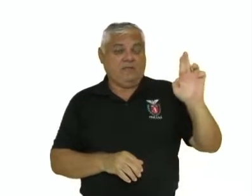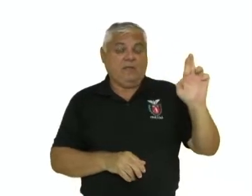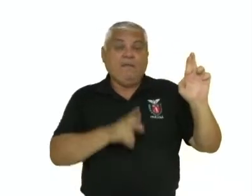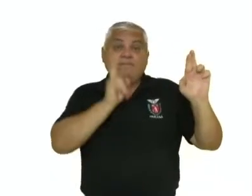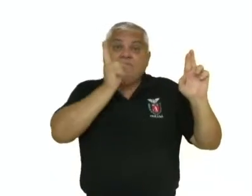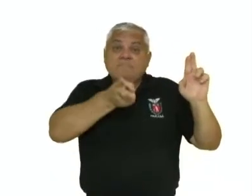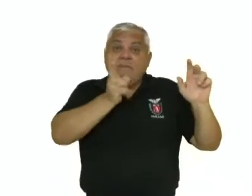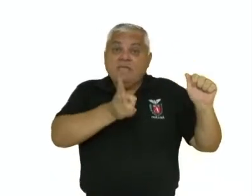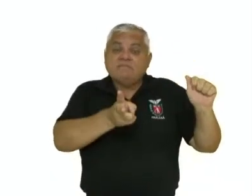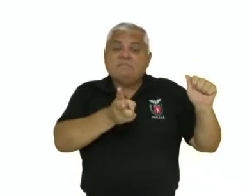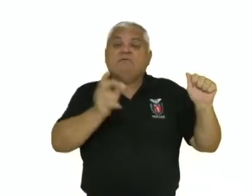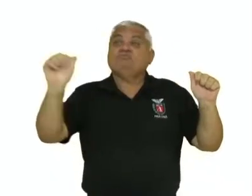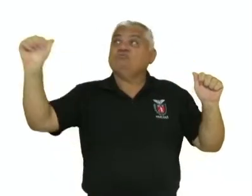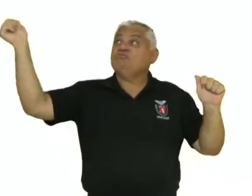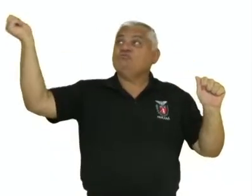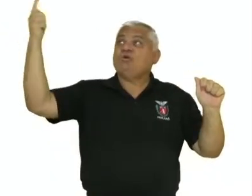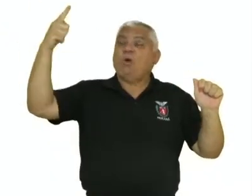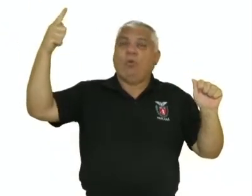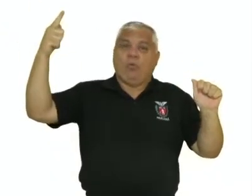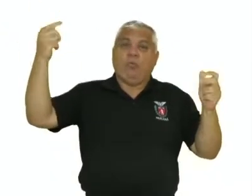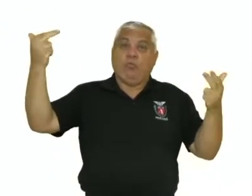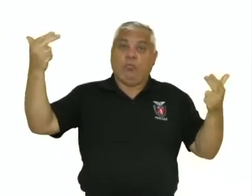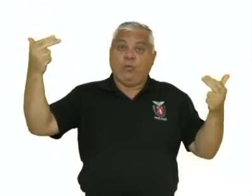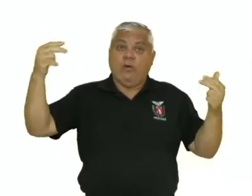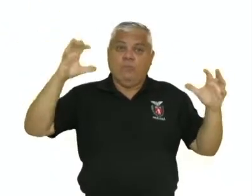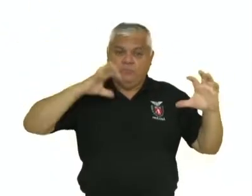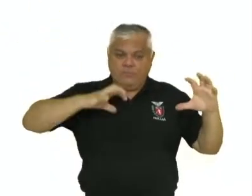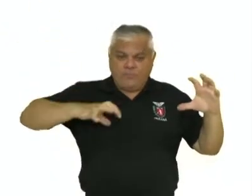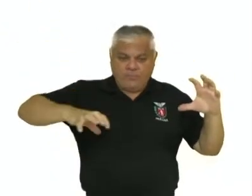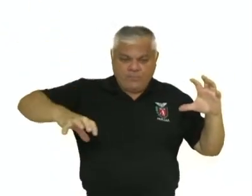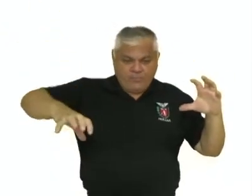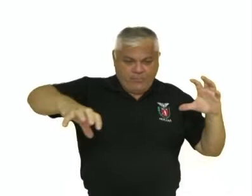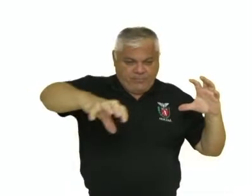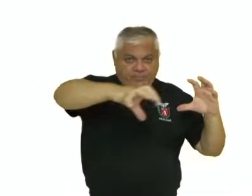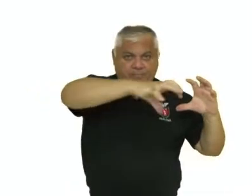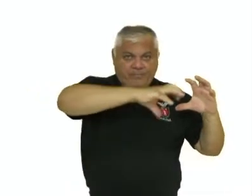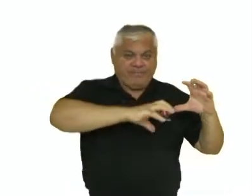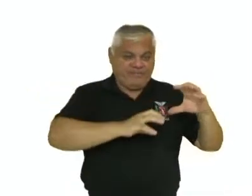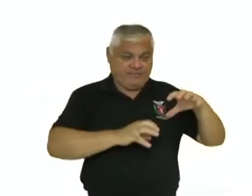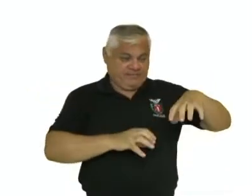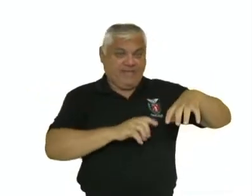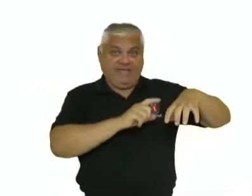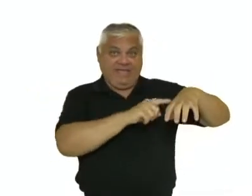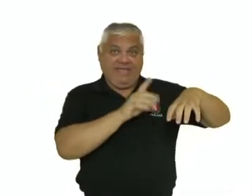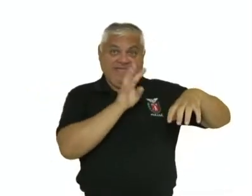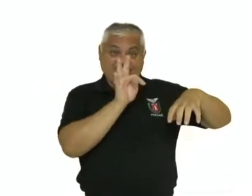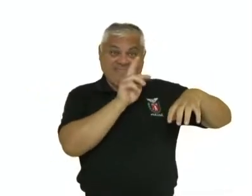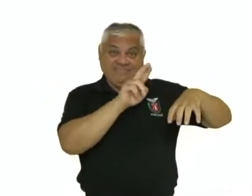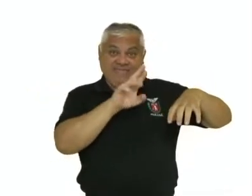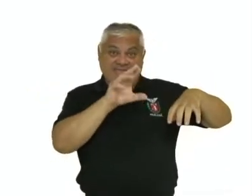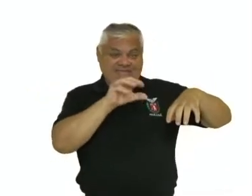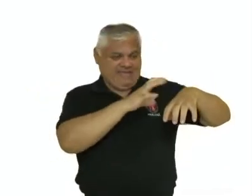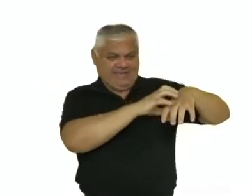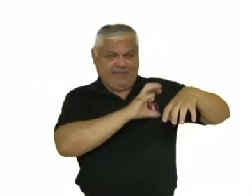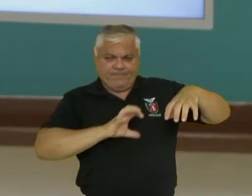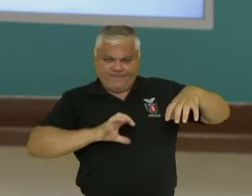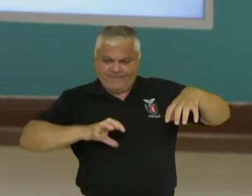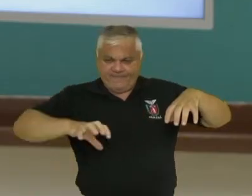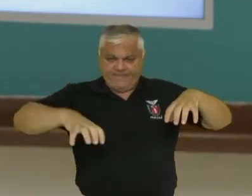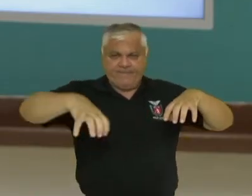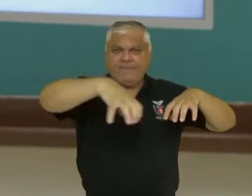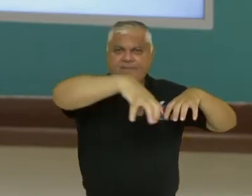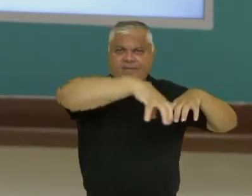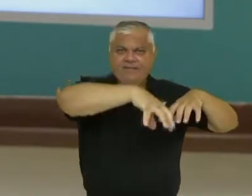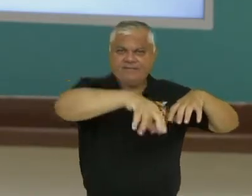mesmo período que o Sol e os nossos outros planetas do Sistema Solar. Então, quando eu fiz aquela pergunta inicial, você